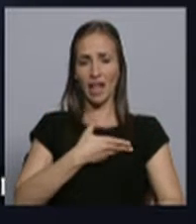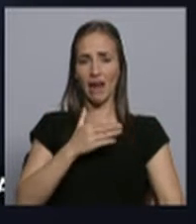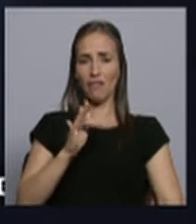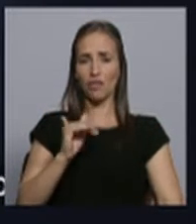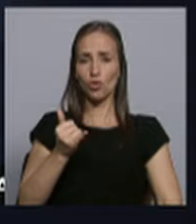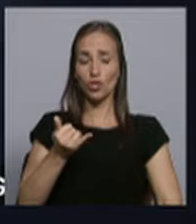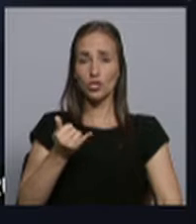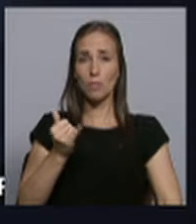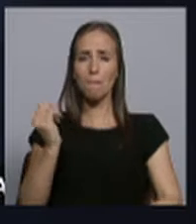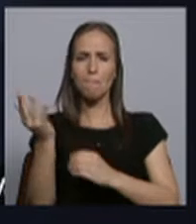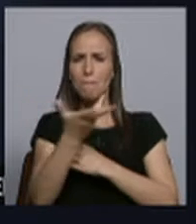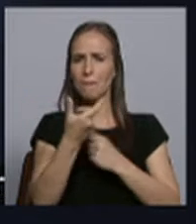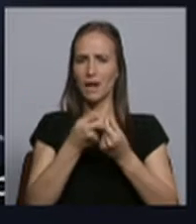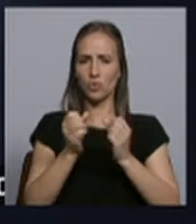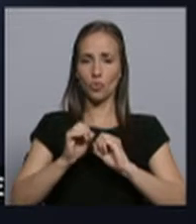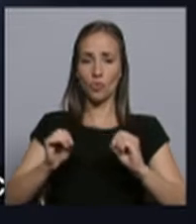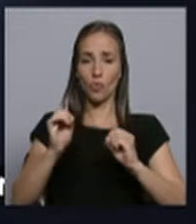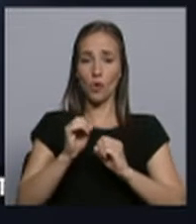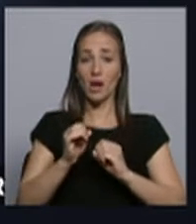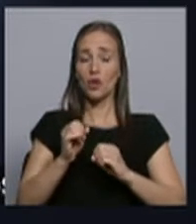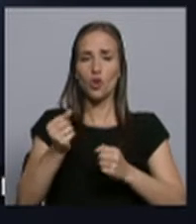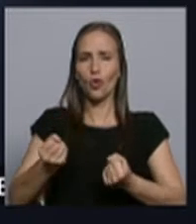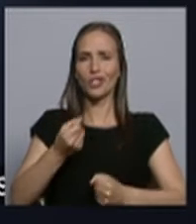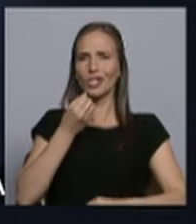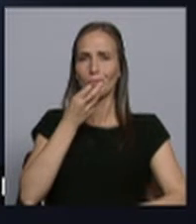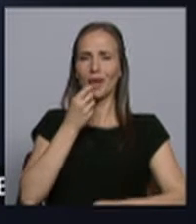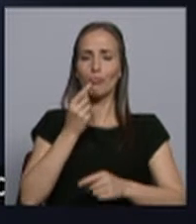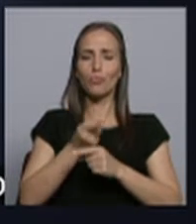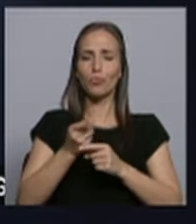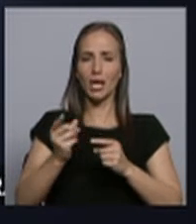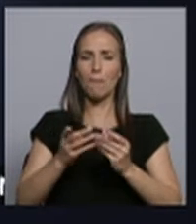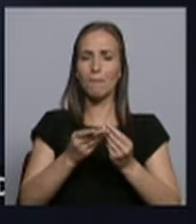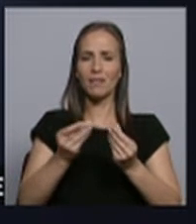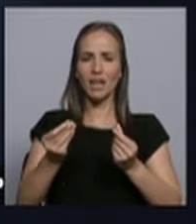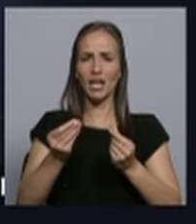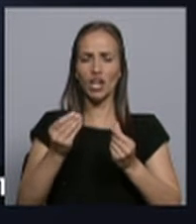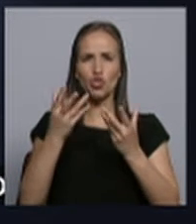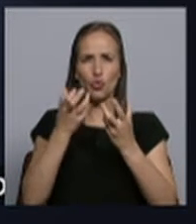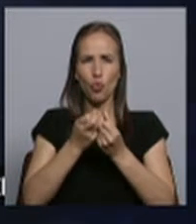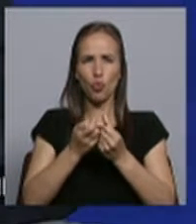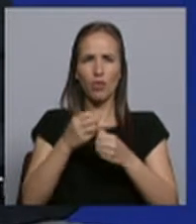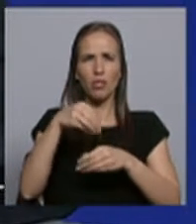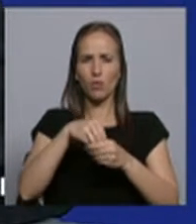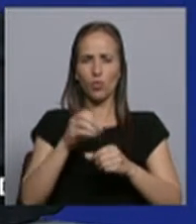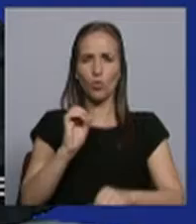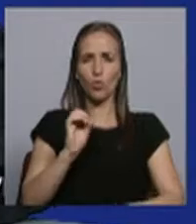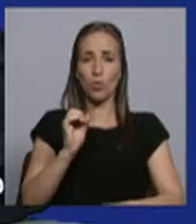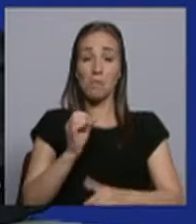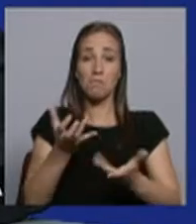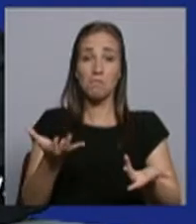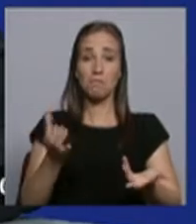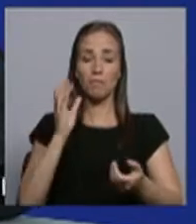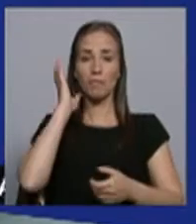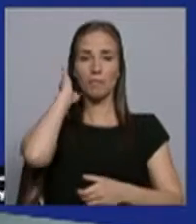temos para já nenhuma maneira de explicar por que razão é que esta matéria escura não está presente nesta galáxia. Nós já